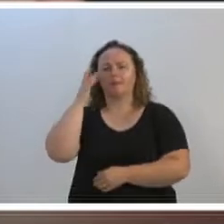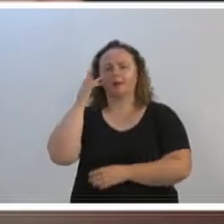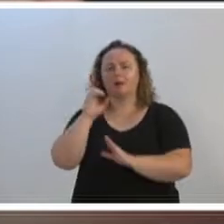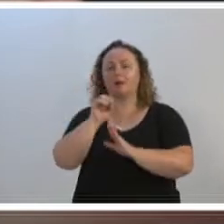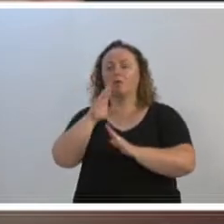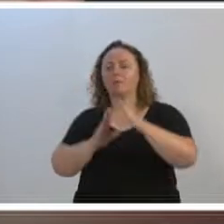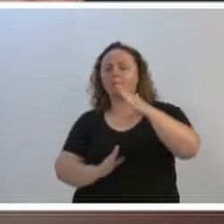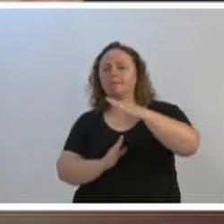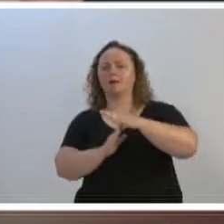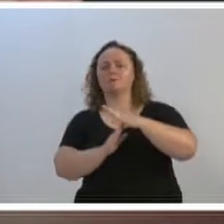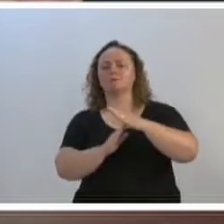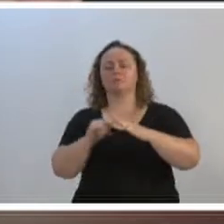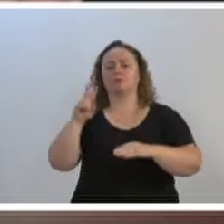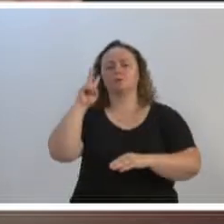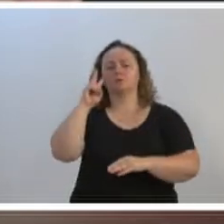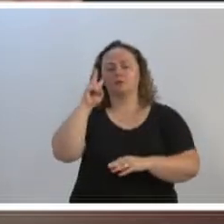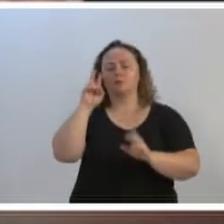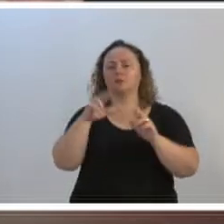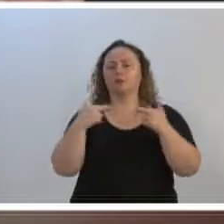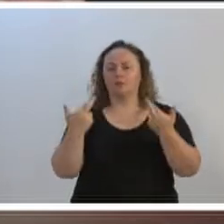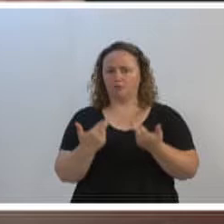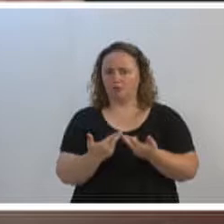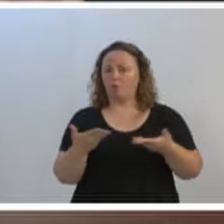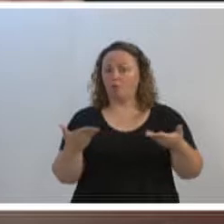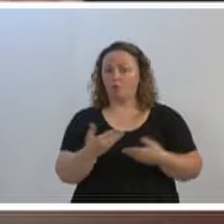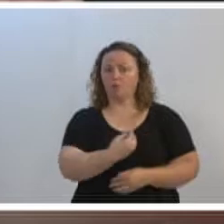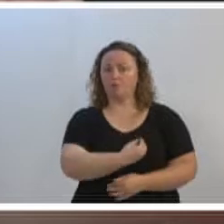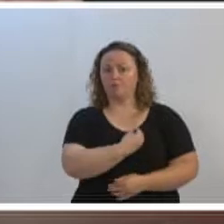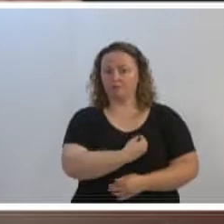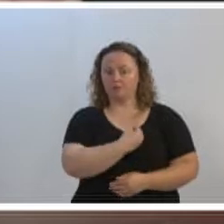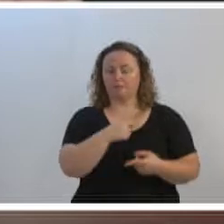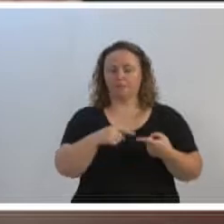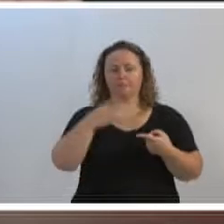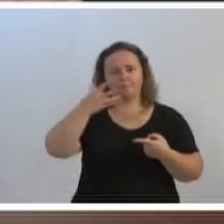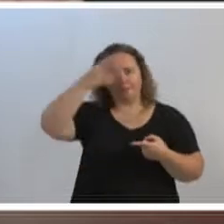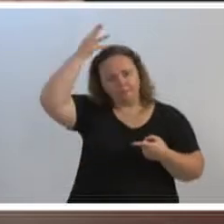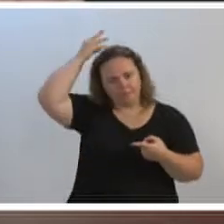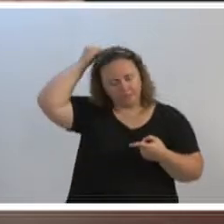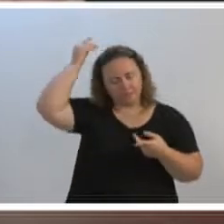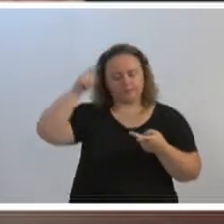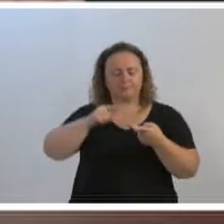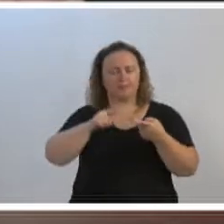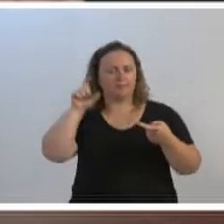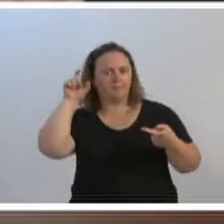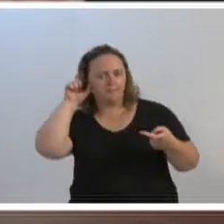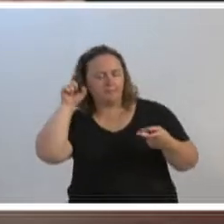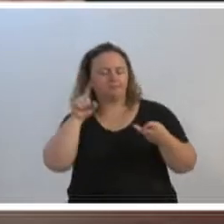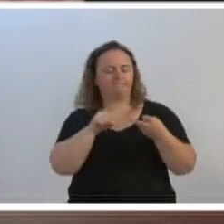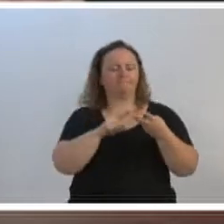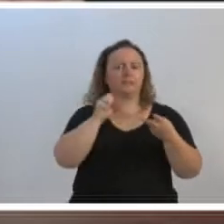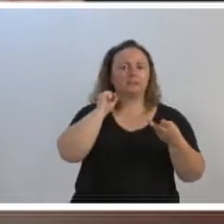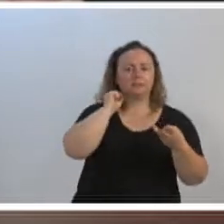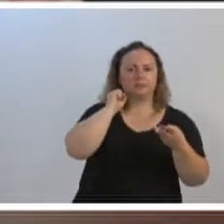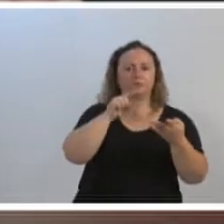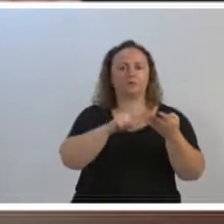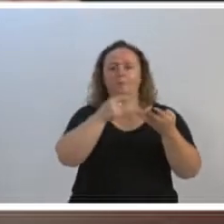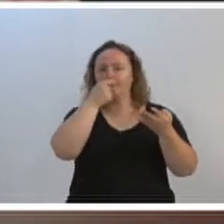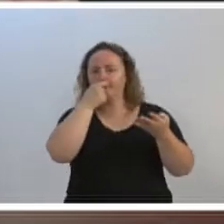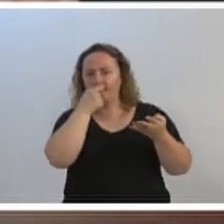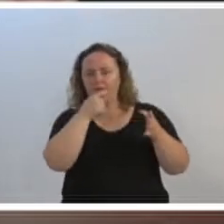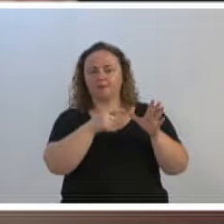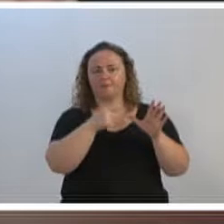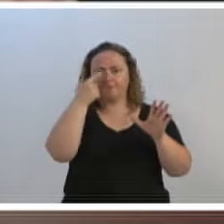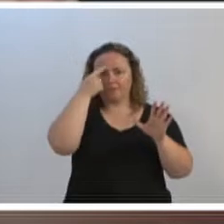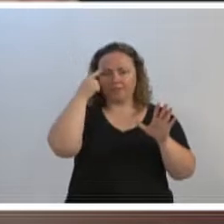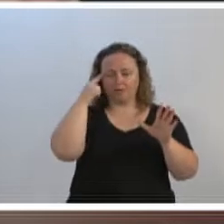não na segunda-feira. Estavam presentes lá o vereador Matias, o vereador Mantel, o vereador Silvio, o vereador Becker, o vereador Ito,